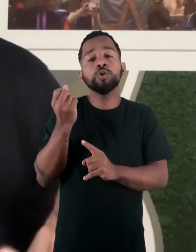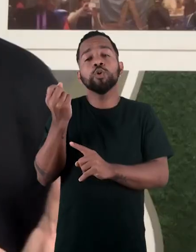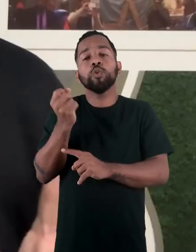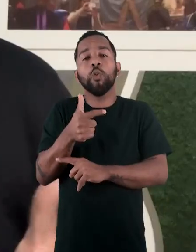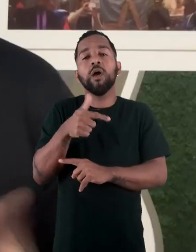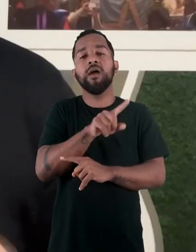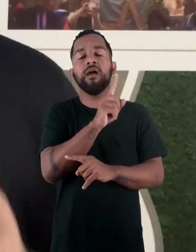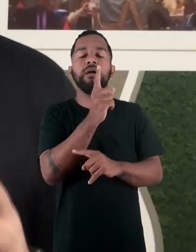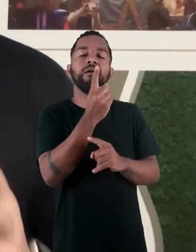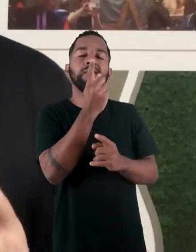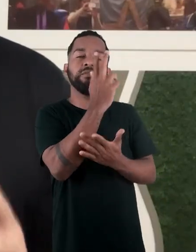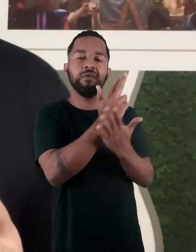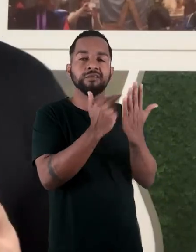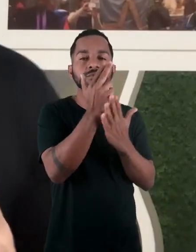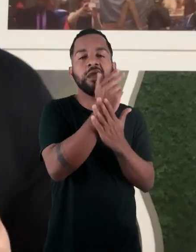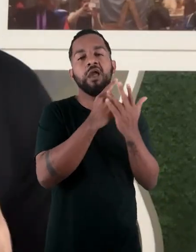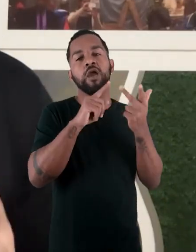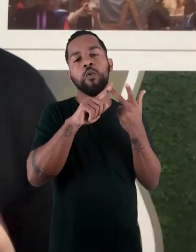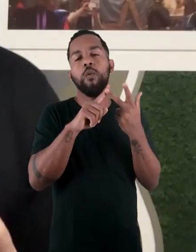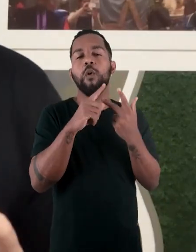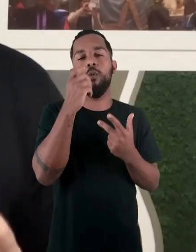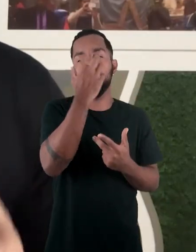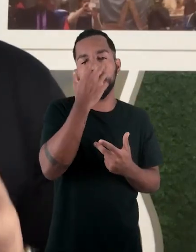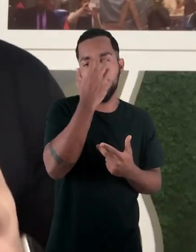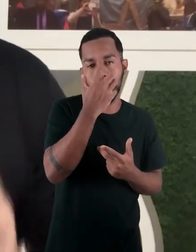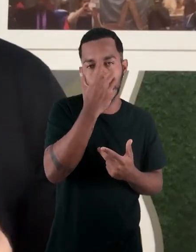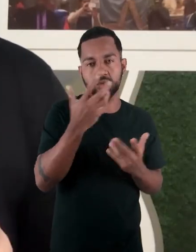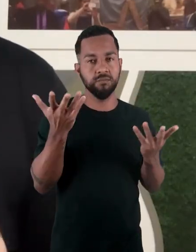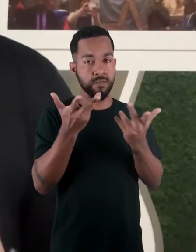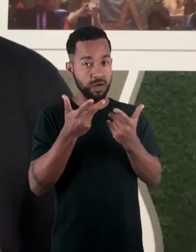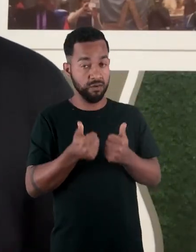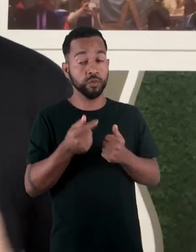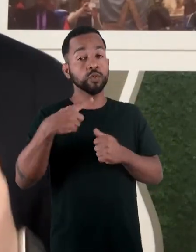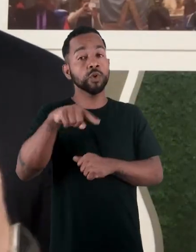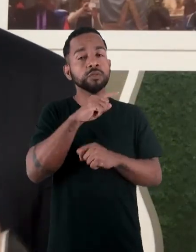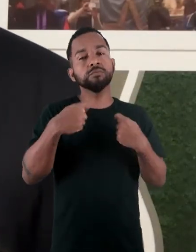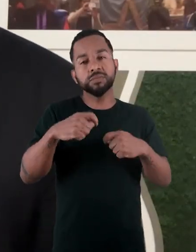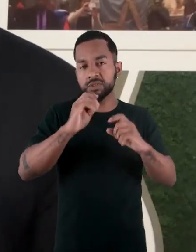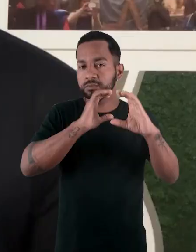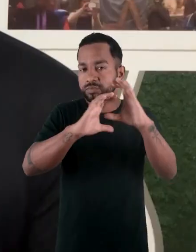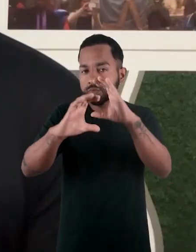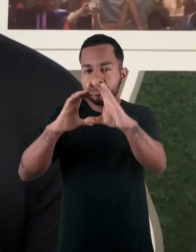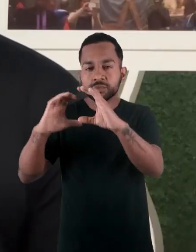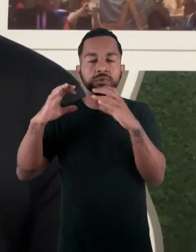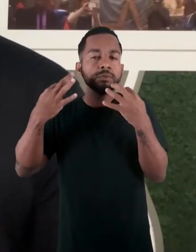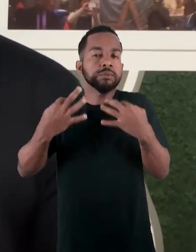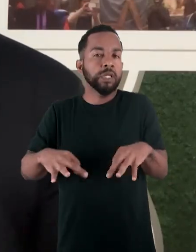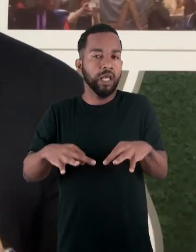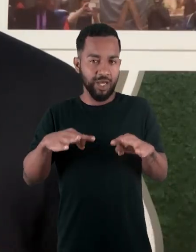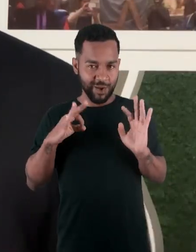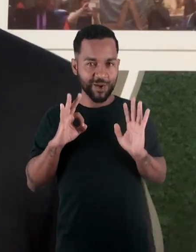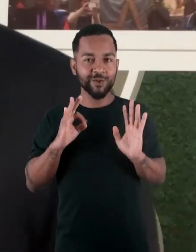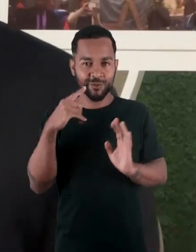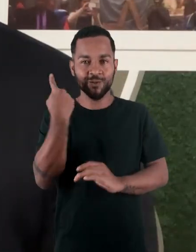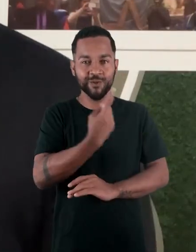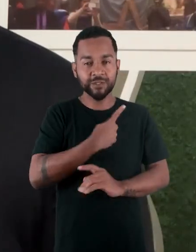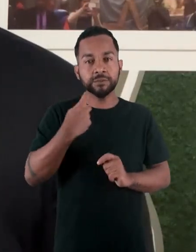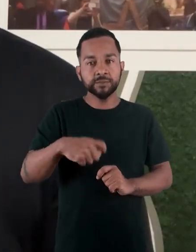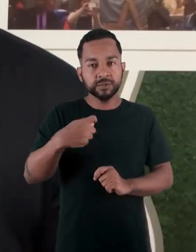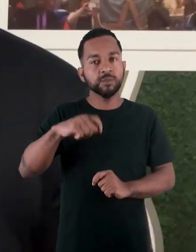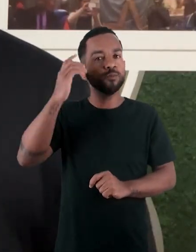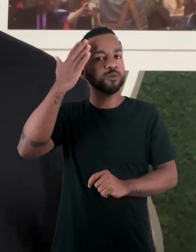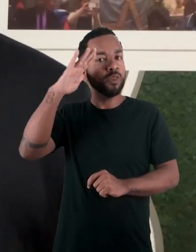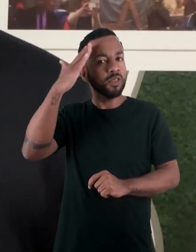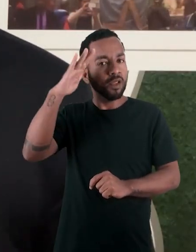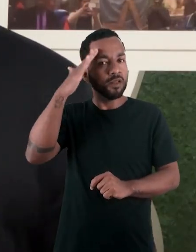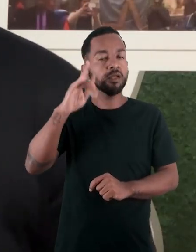musicalidade maravilhosa. Então, é interessante que a gente pense nisso, na comunicação de forma assertiva, que a gente se faça entender, que